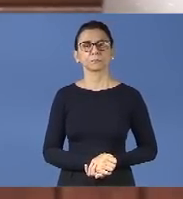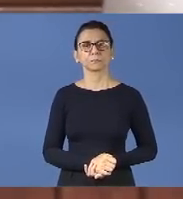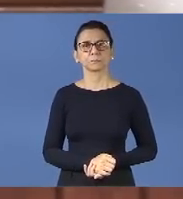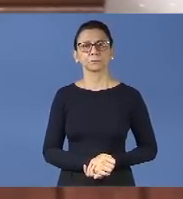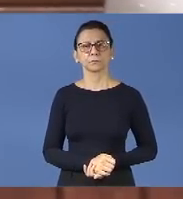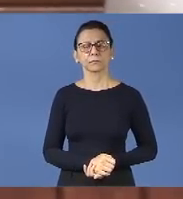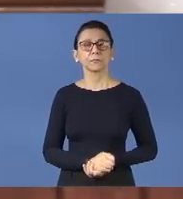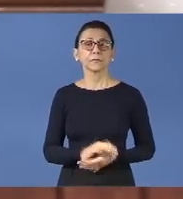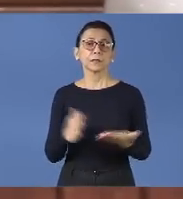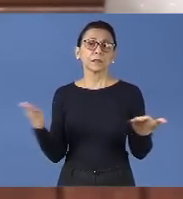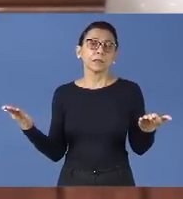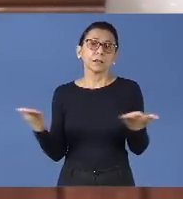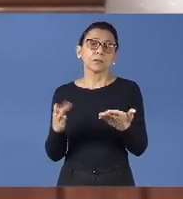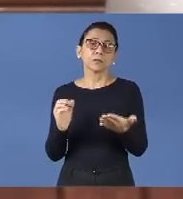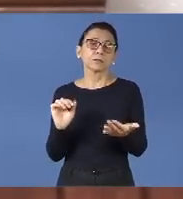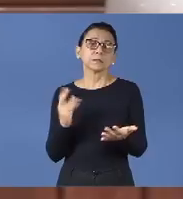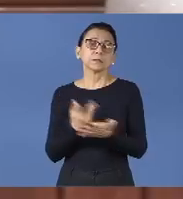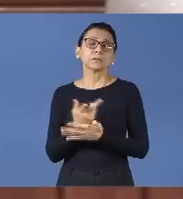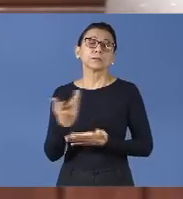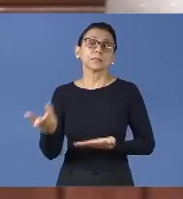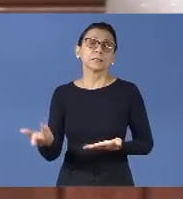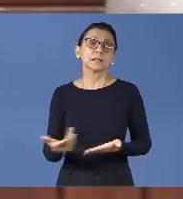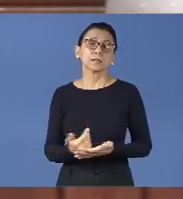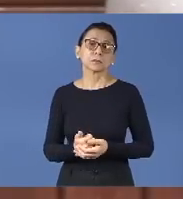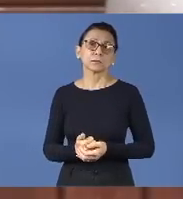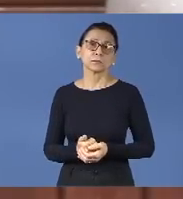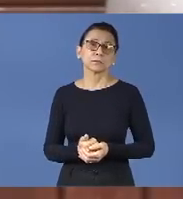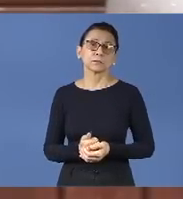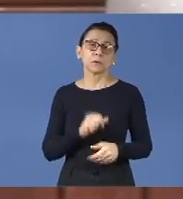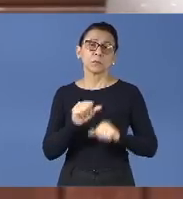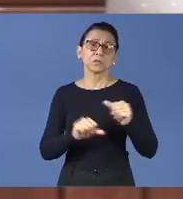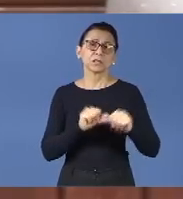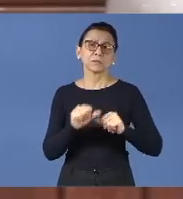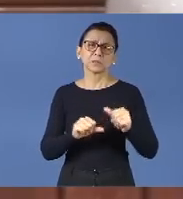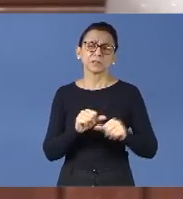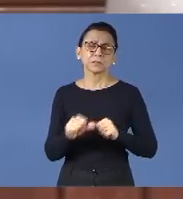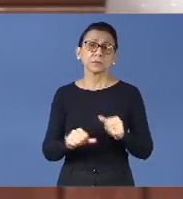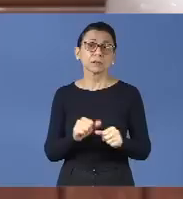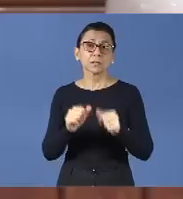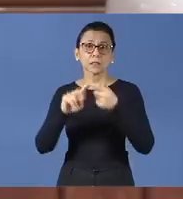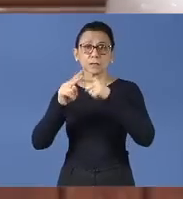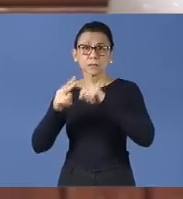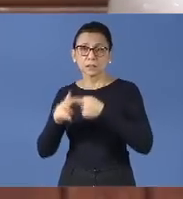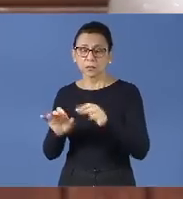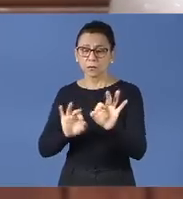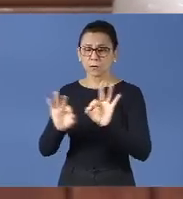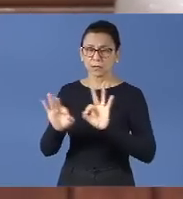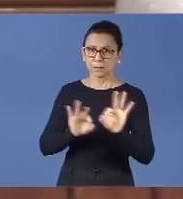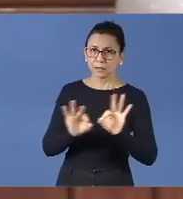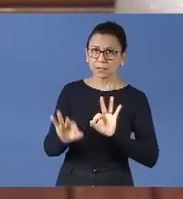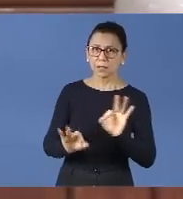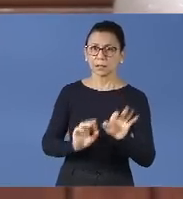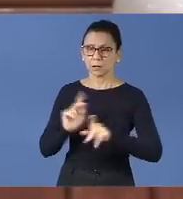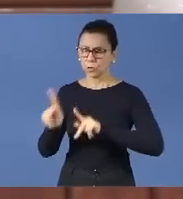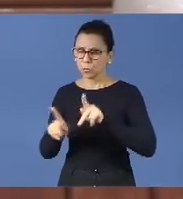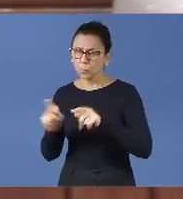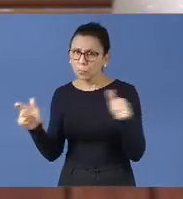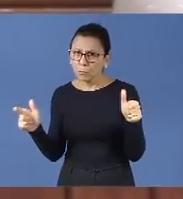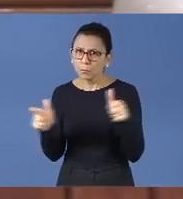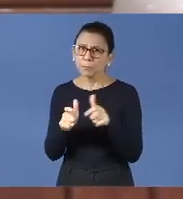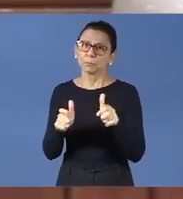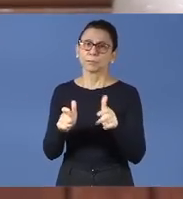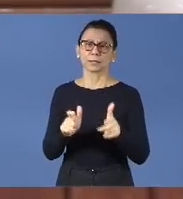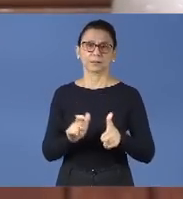isso que está acontecendo. Vamos continuar. Nós estamos organizando, reorganizando um povo. É um povo pequeno. Por